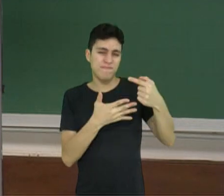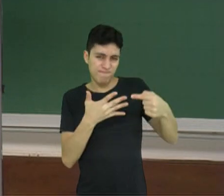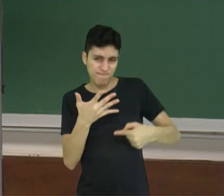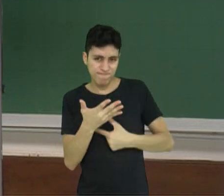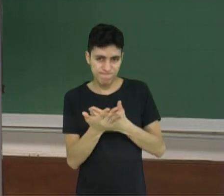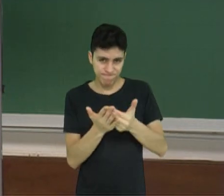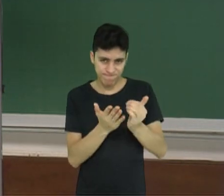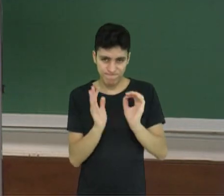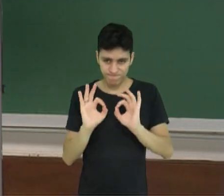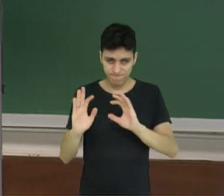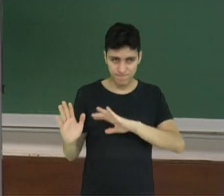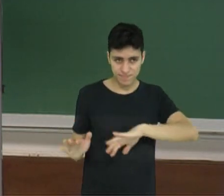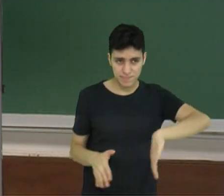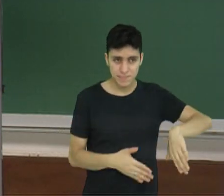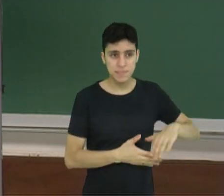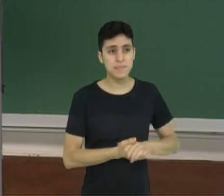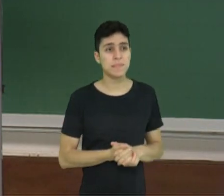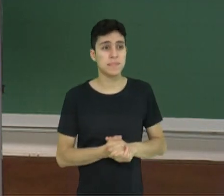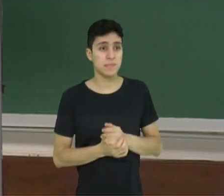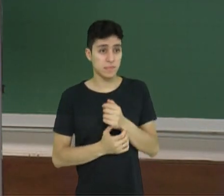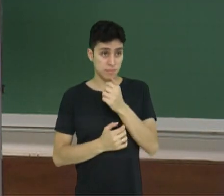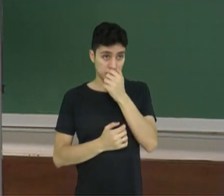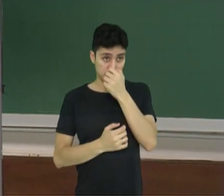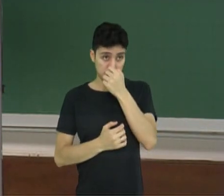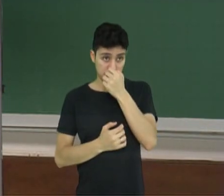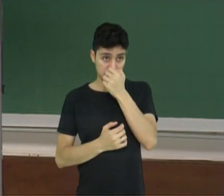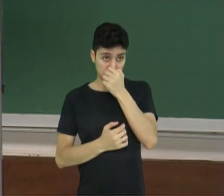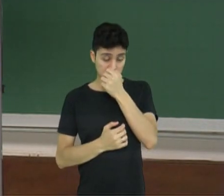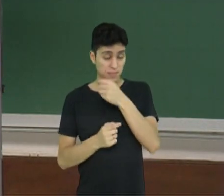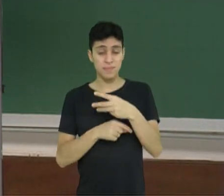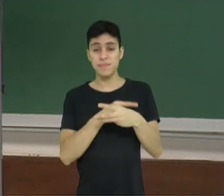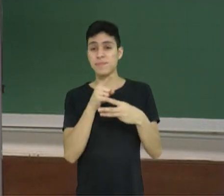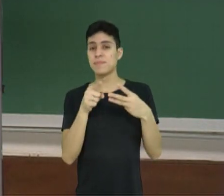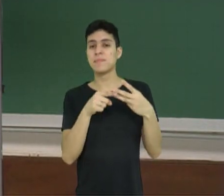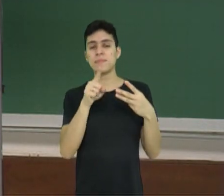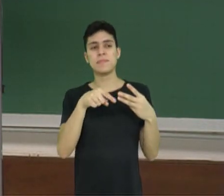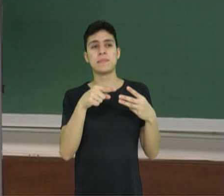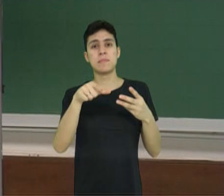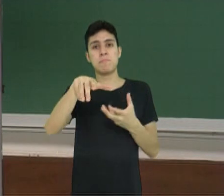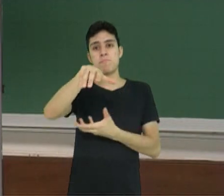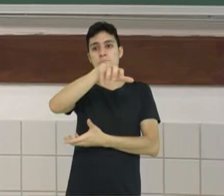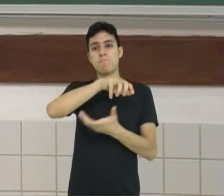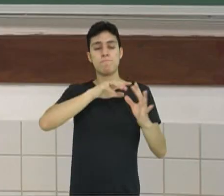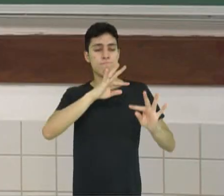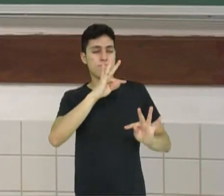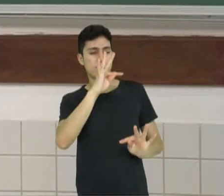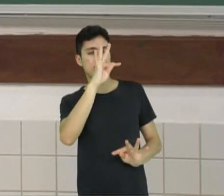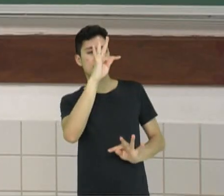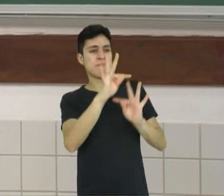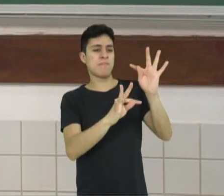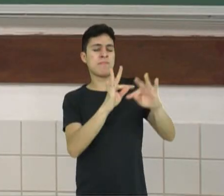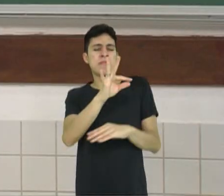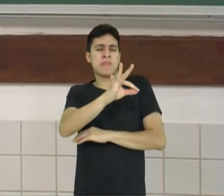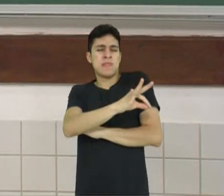terceira, chamada de Revolução Técnico-Científica Informacional. Eu não sei se vocês se lembram, né?